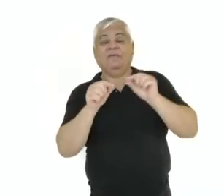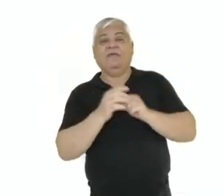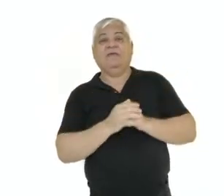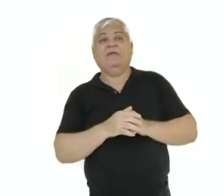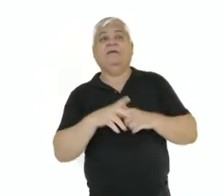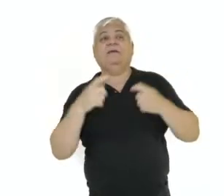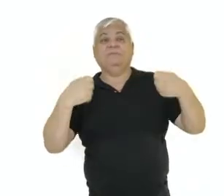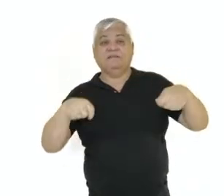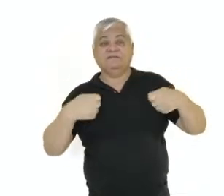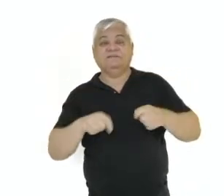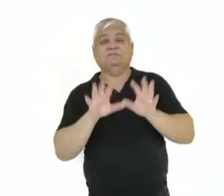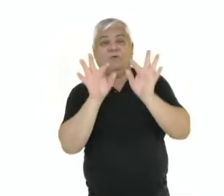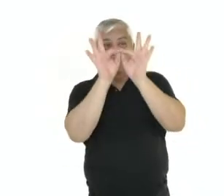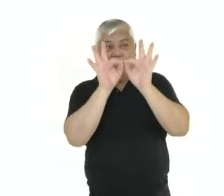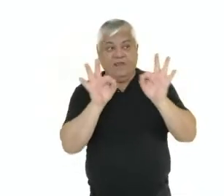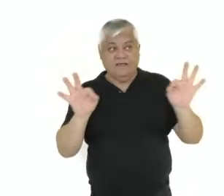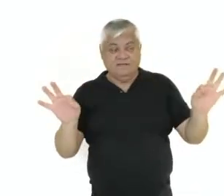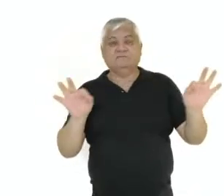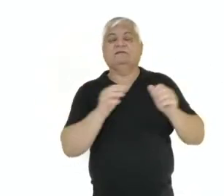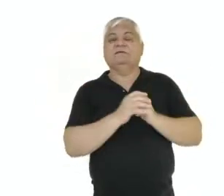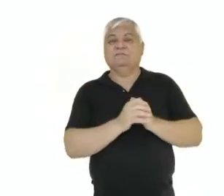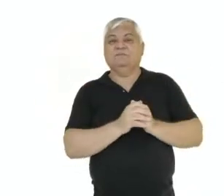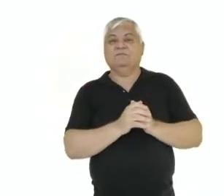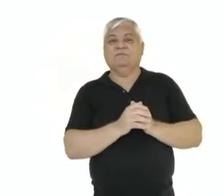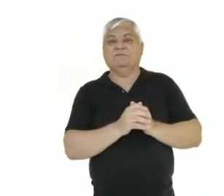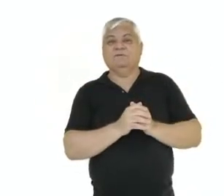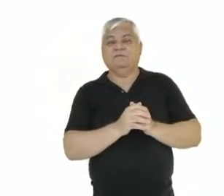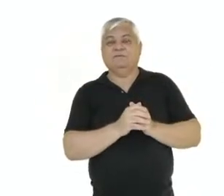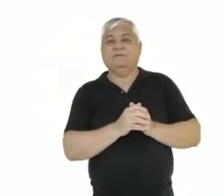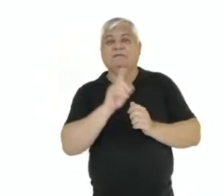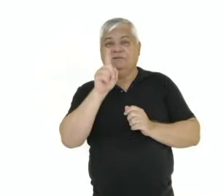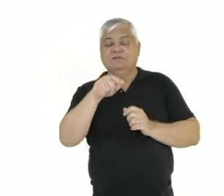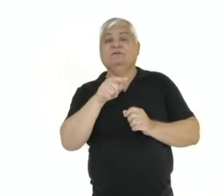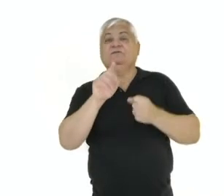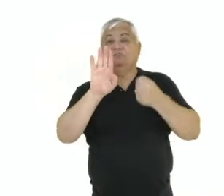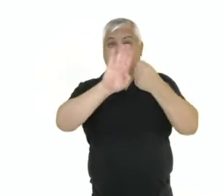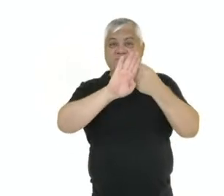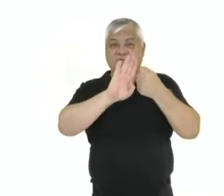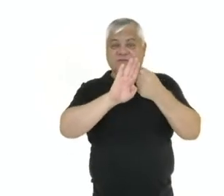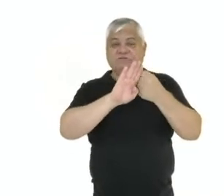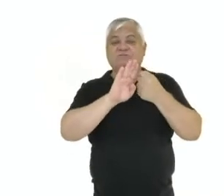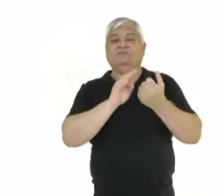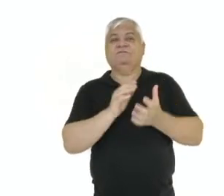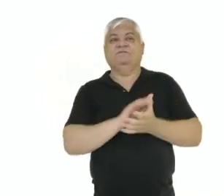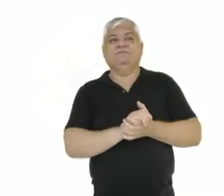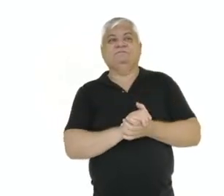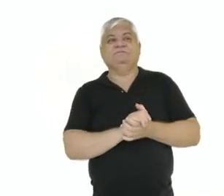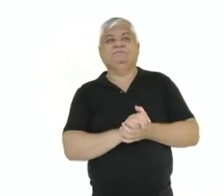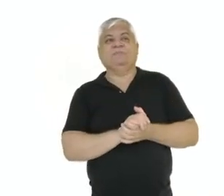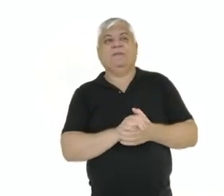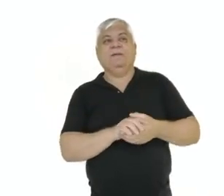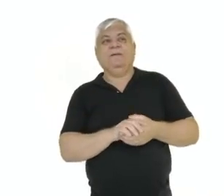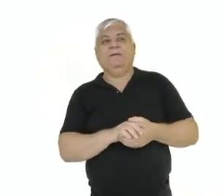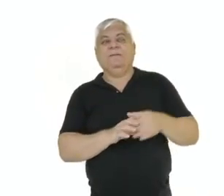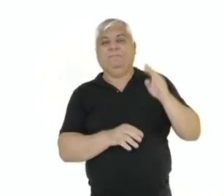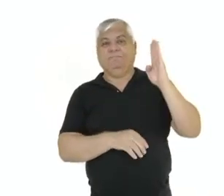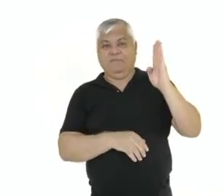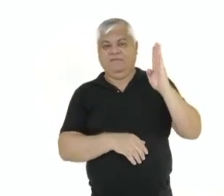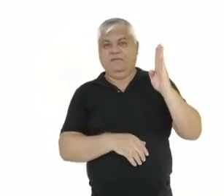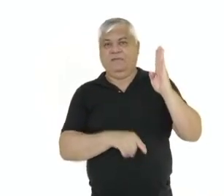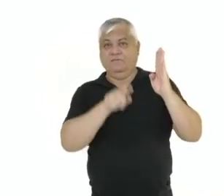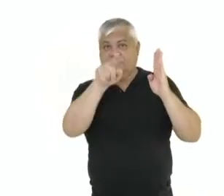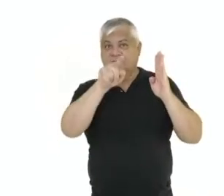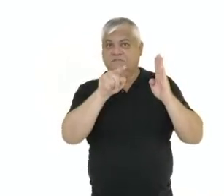eu vou ter uma oração subordinada, substantiva, subjetiva, porque exerce função de sujeito. Não contribua